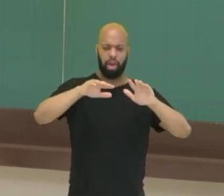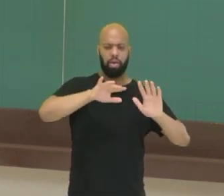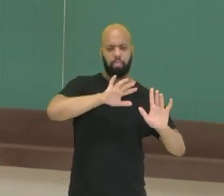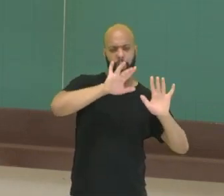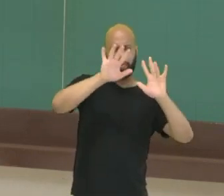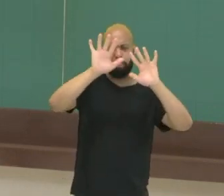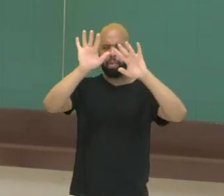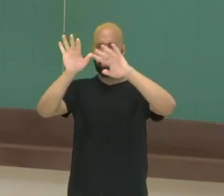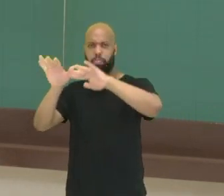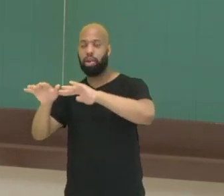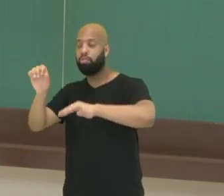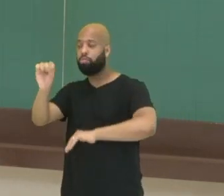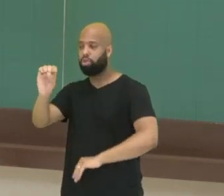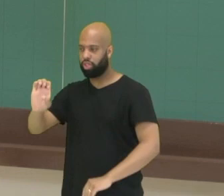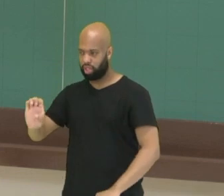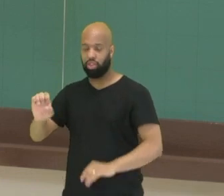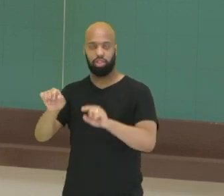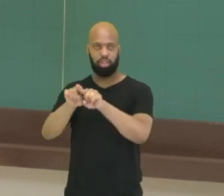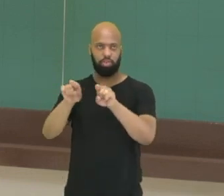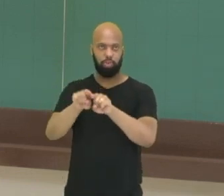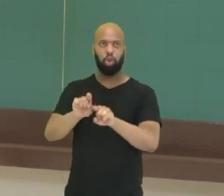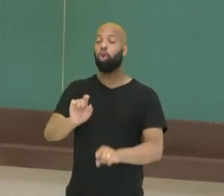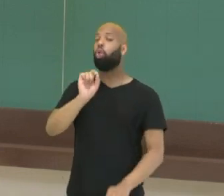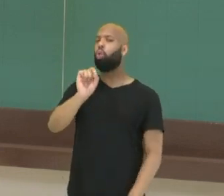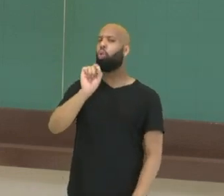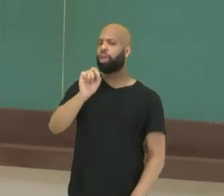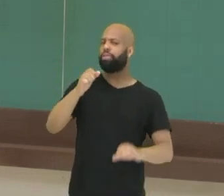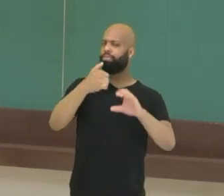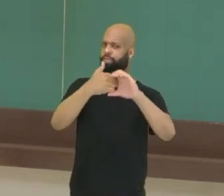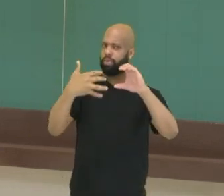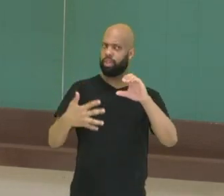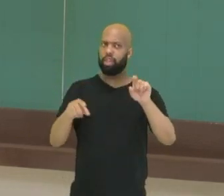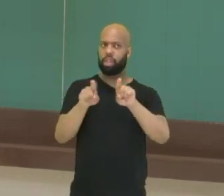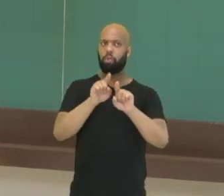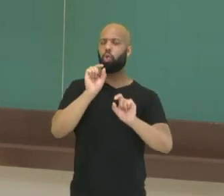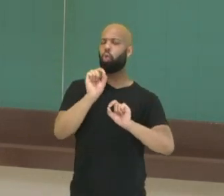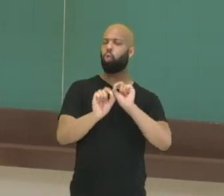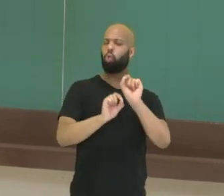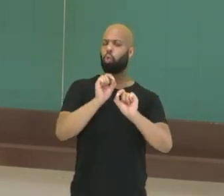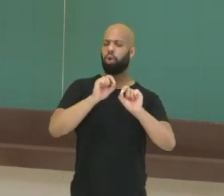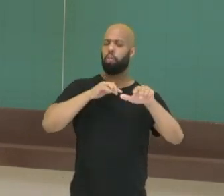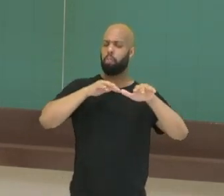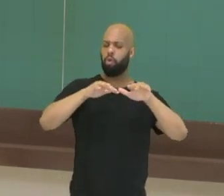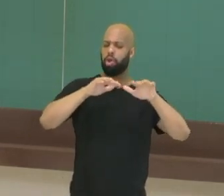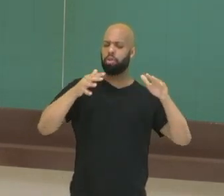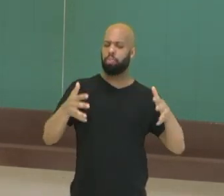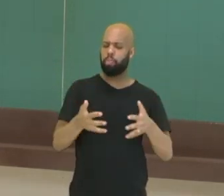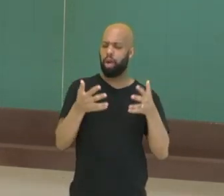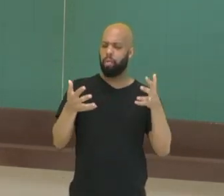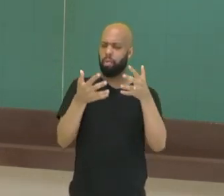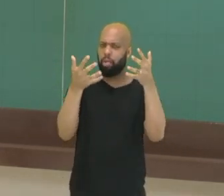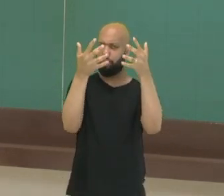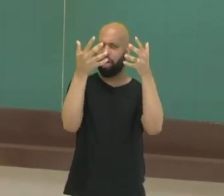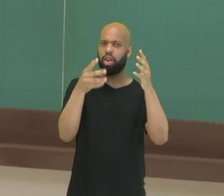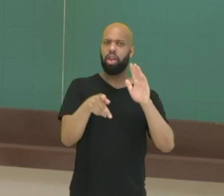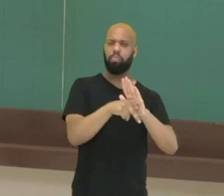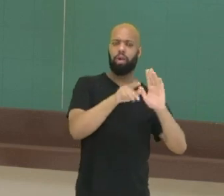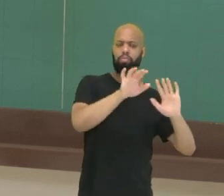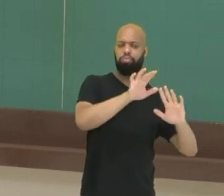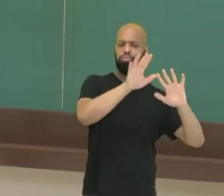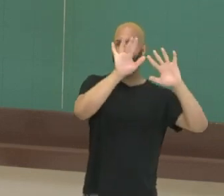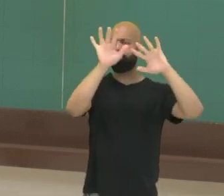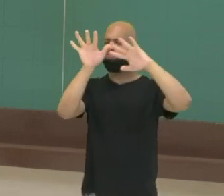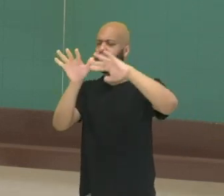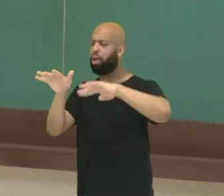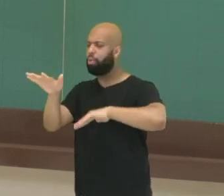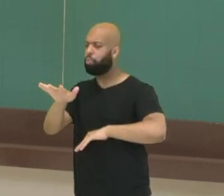ocupação da região Sudeste. Então, quais foram as características e quais os movimentos que contribuíram para a ocupação